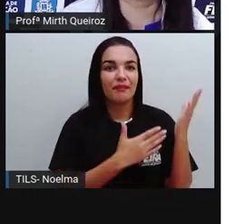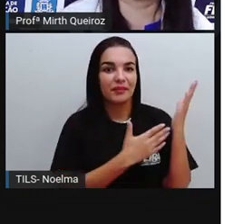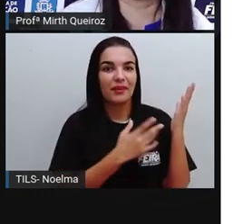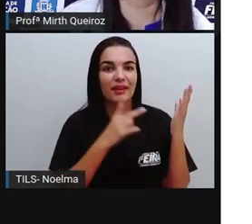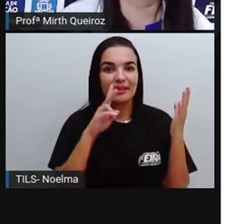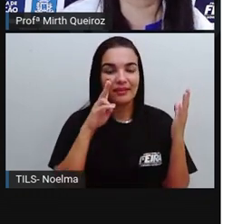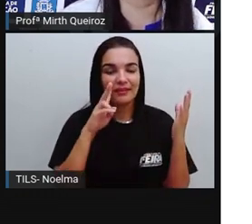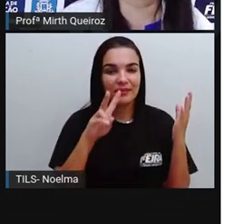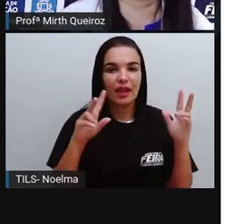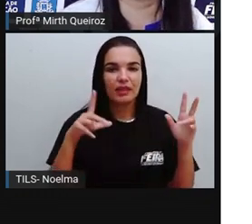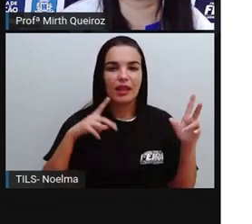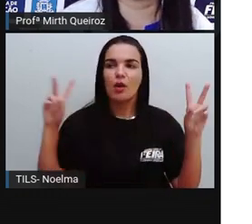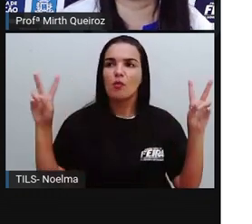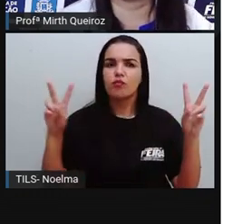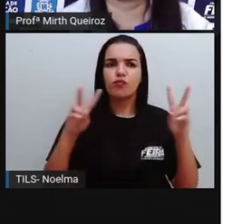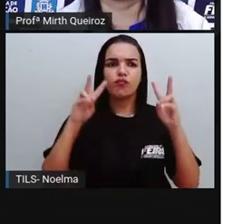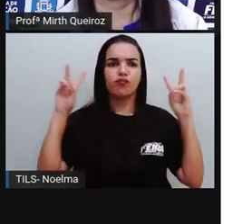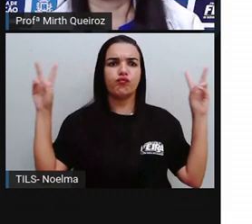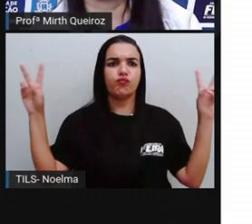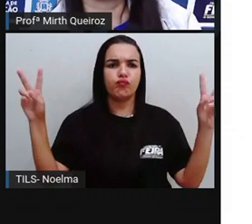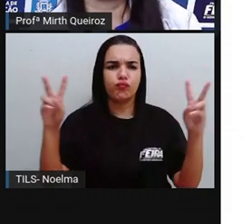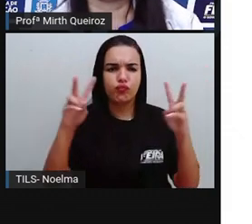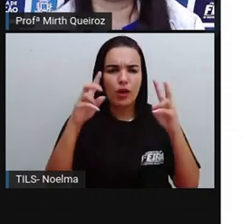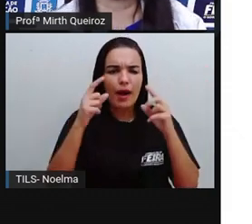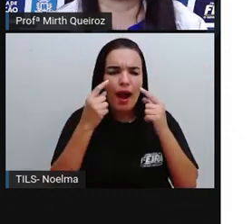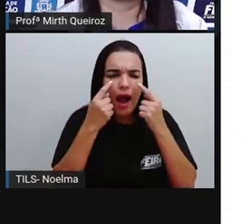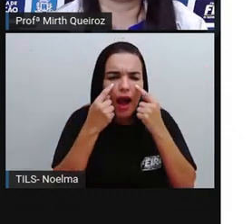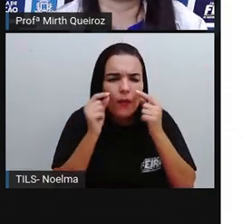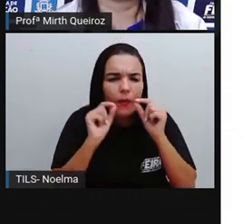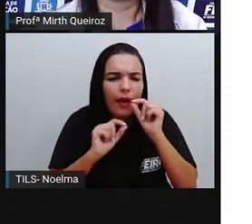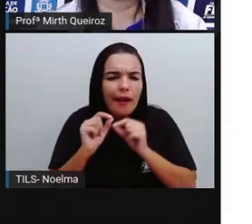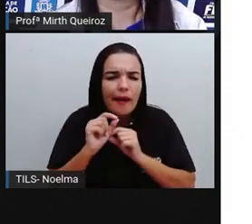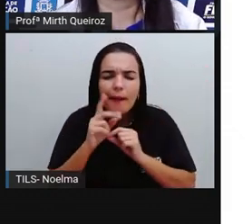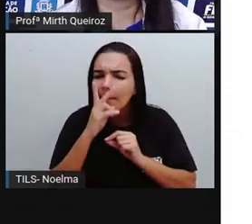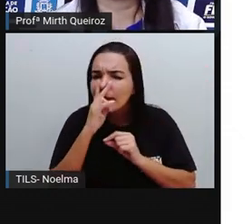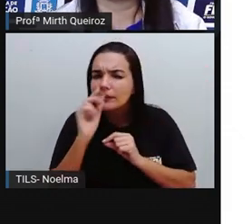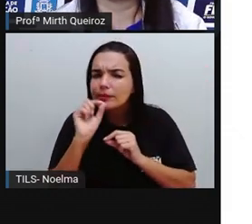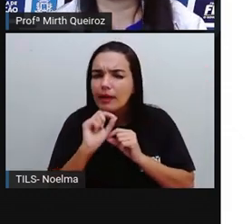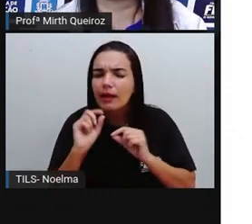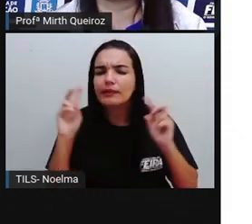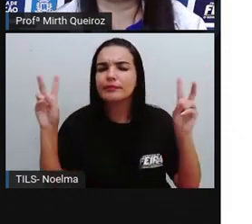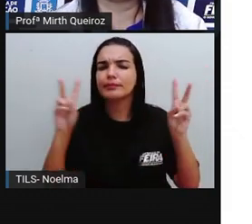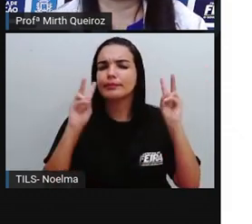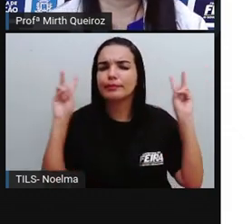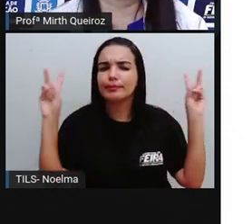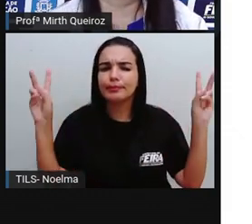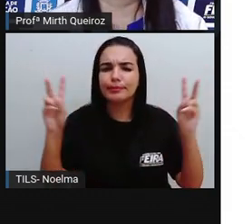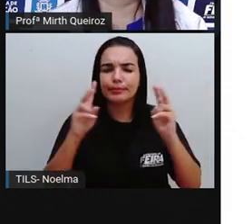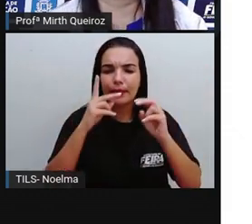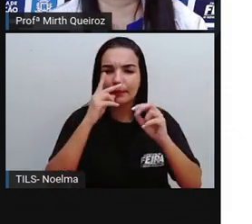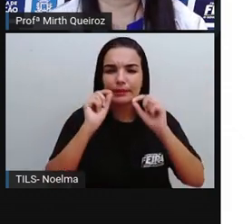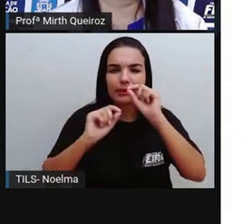obra de arte a gente consegue entender de que se trata justamente por causa do tema, a ventania, mas ela utiliza